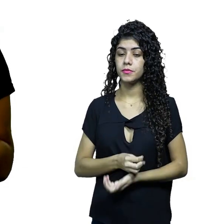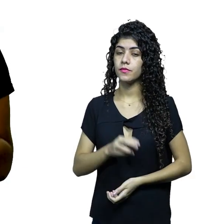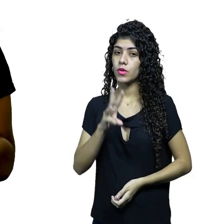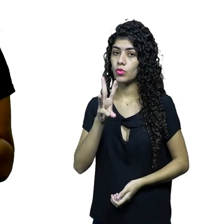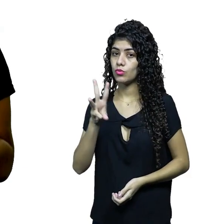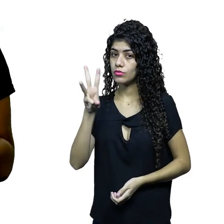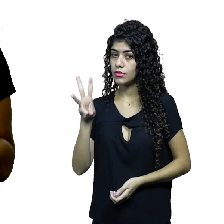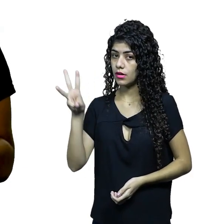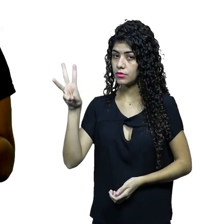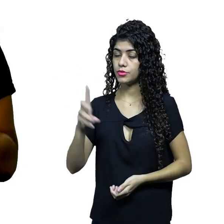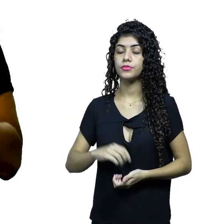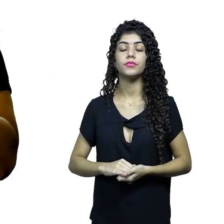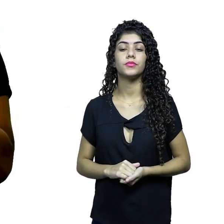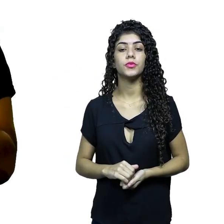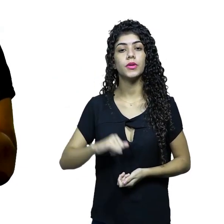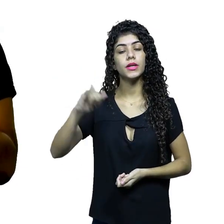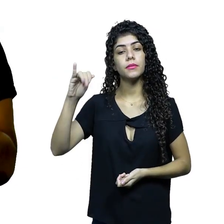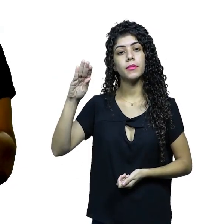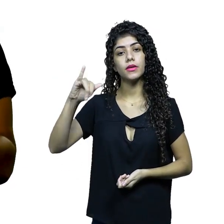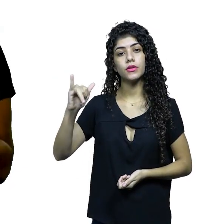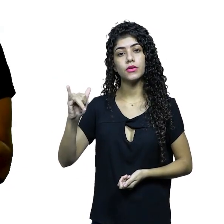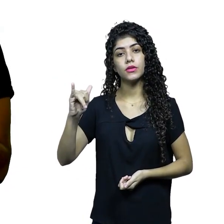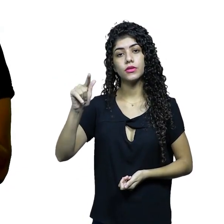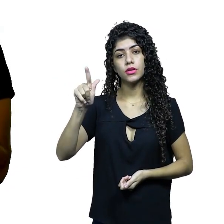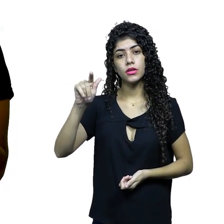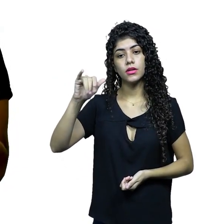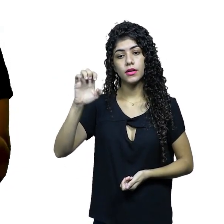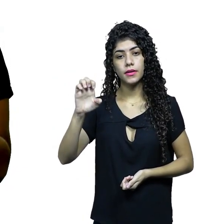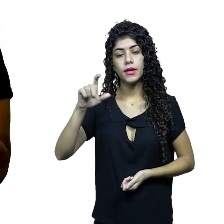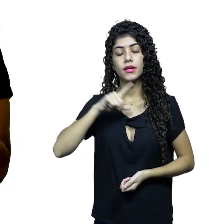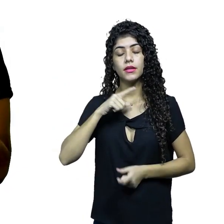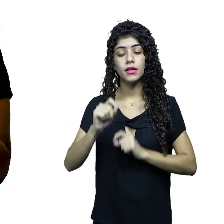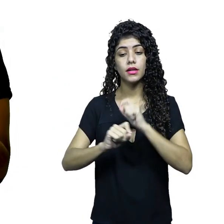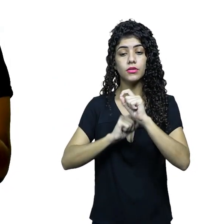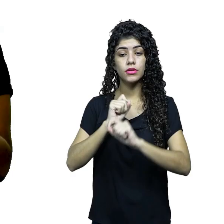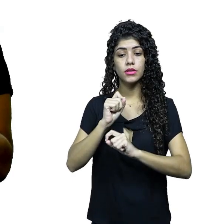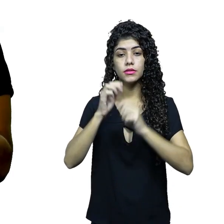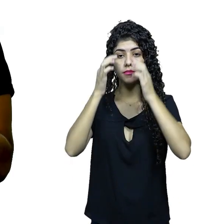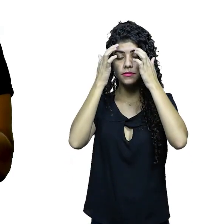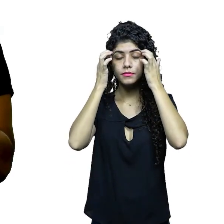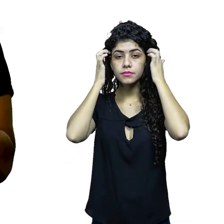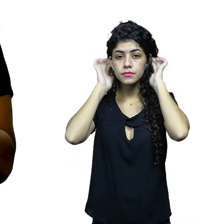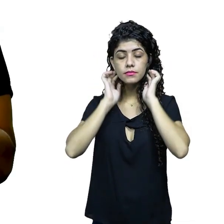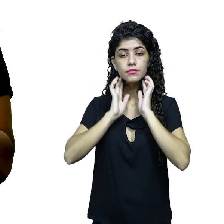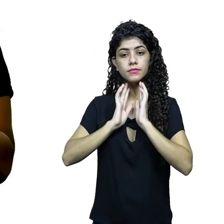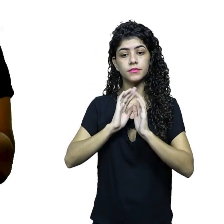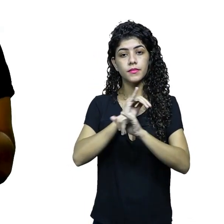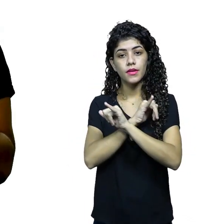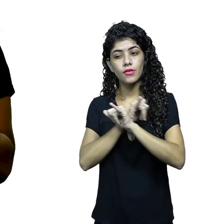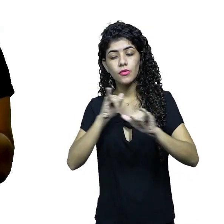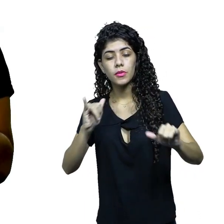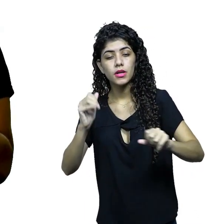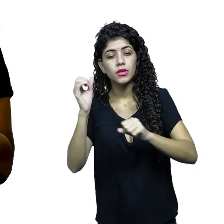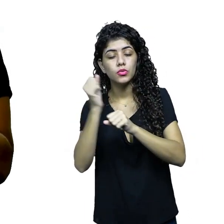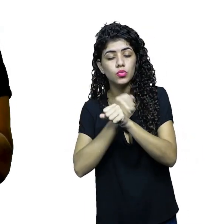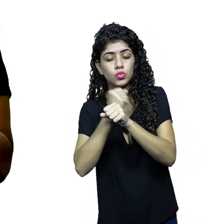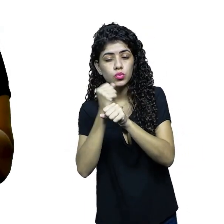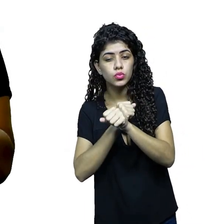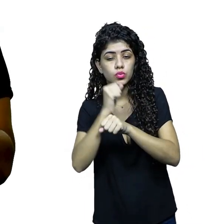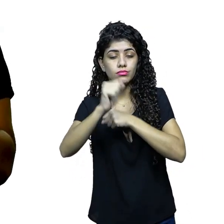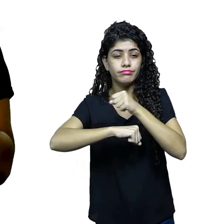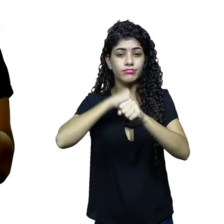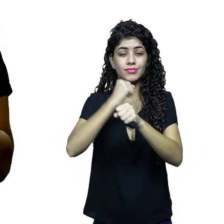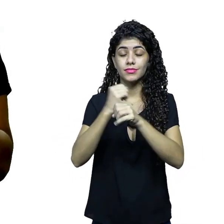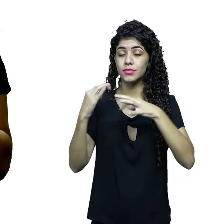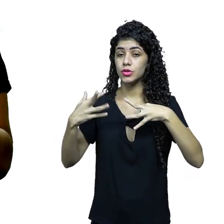do IBGE, no OCA. O OCA, especialmente, ele possui informações ano a ano de